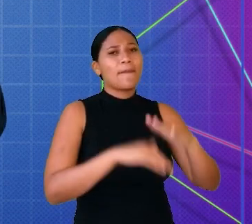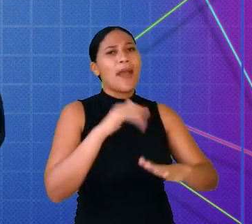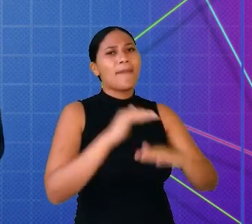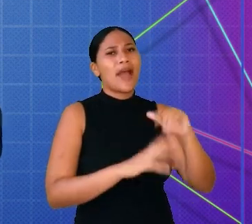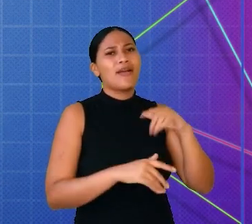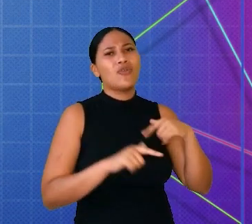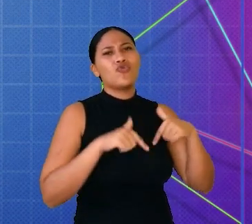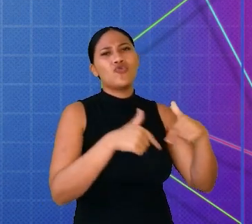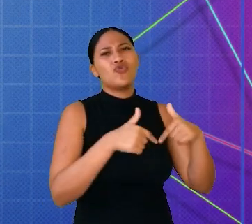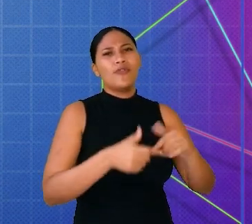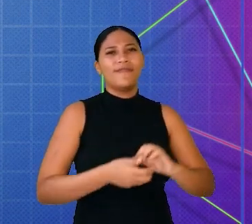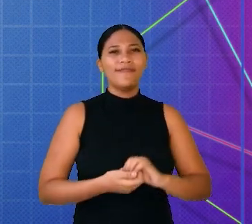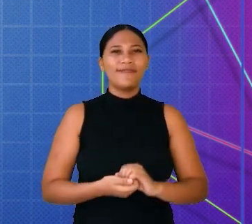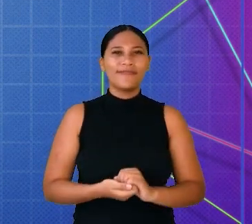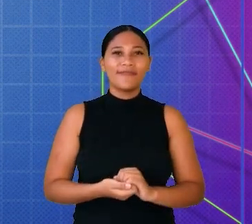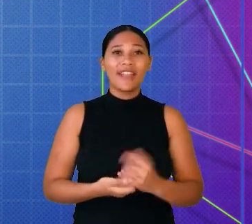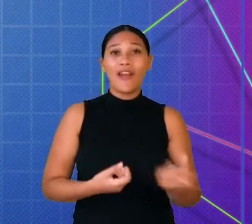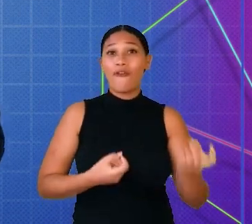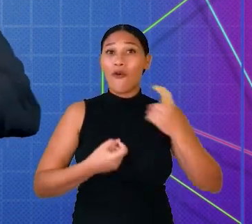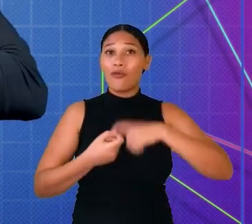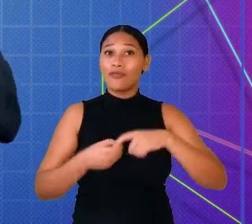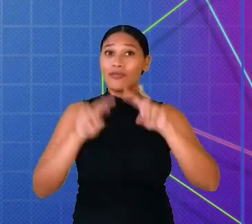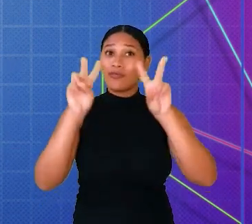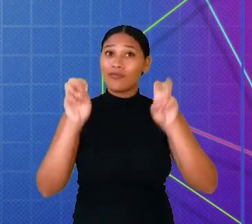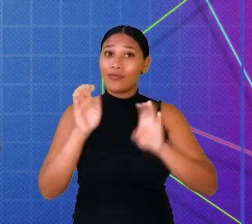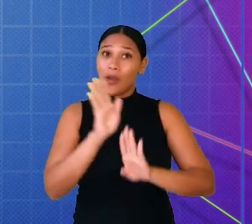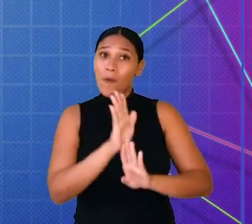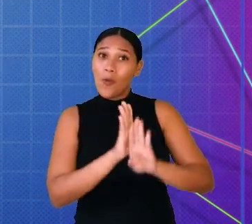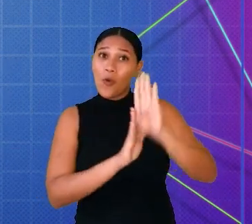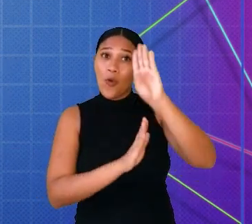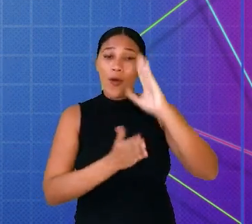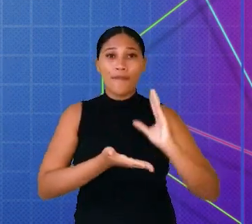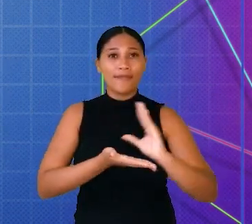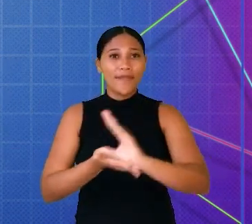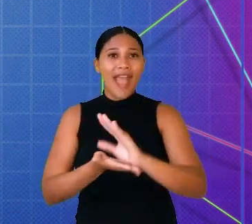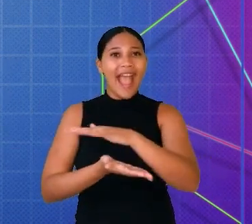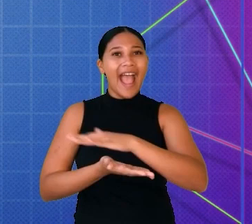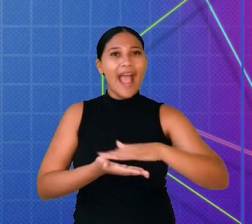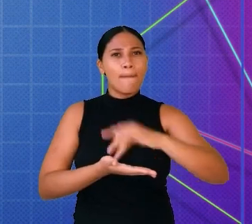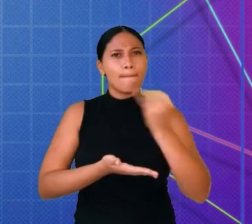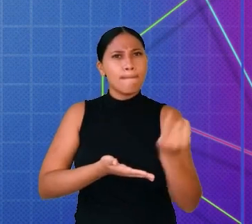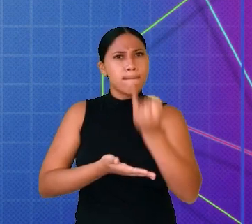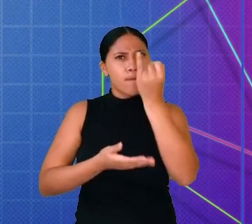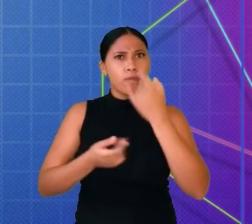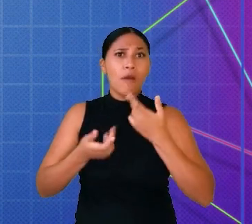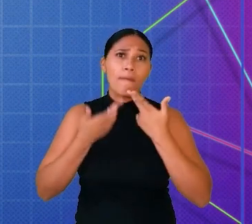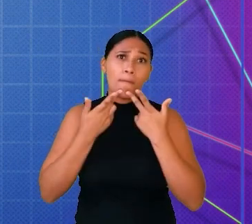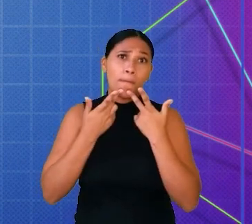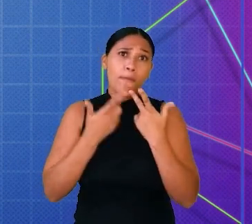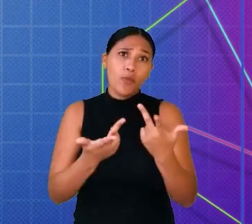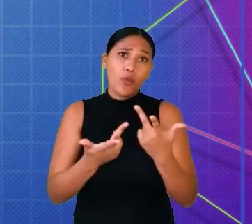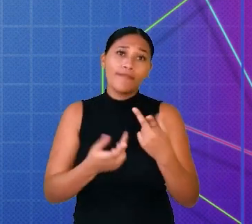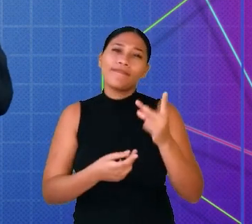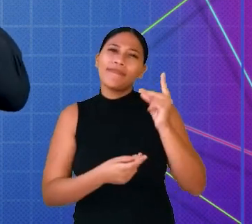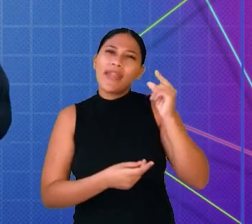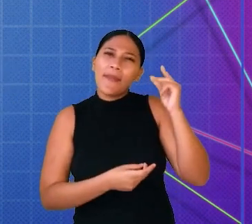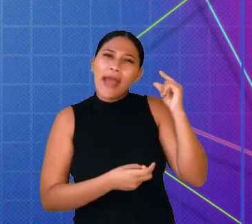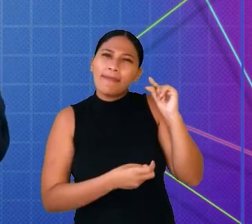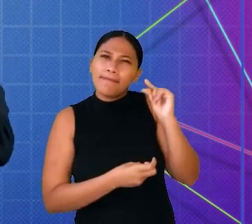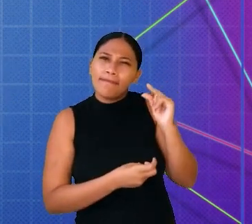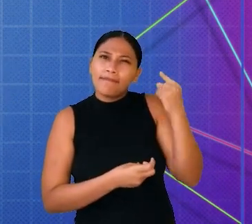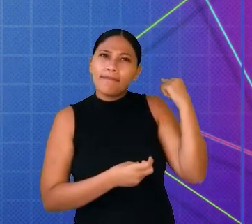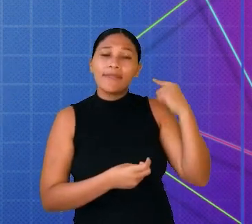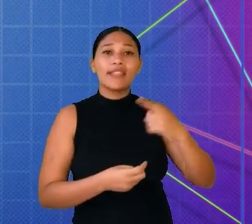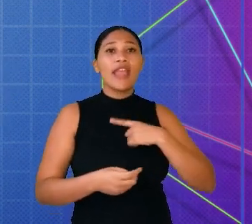prática tem sido muito utilizada. Agora, voltando ao assunto da Crescente, onde de incentivo para essa área é importante citar que, algum